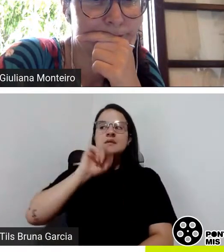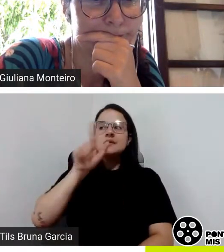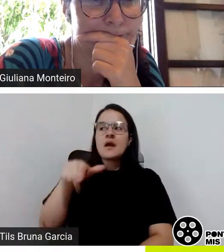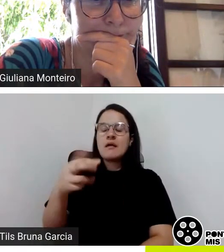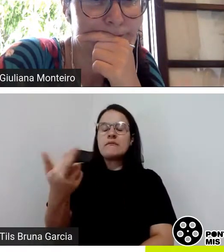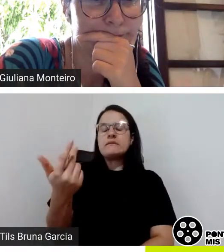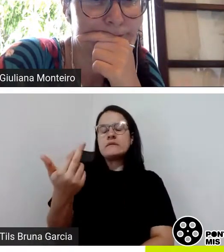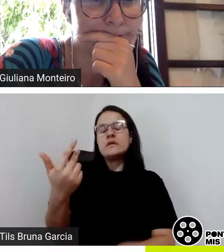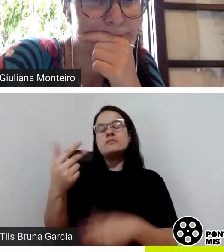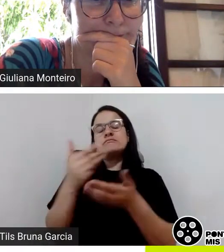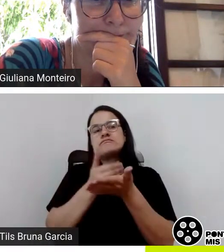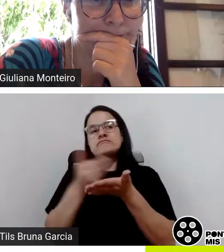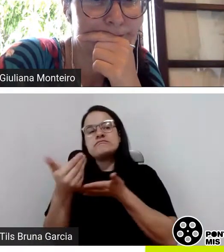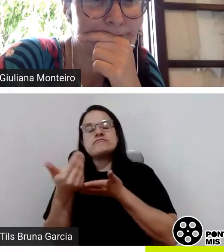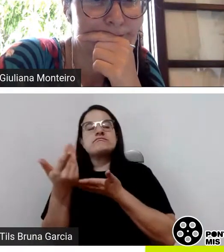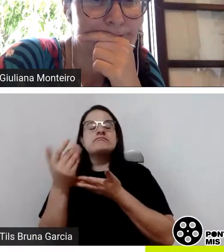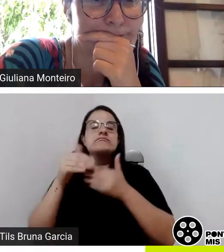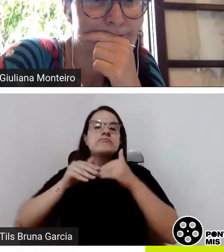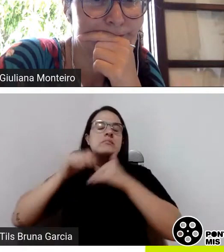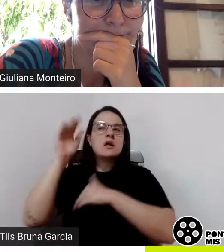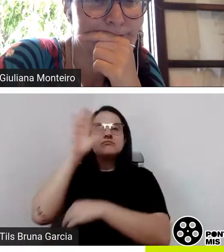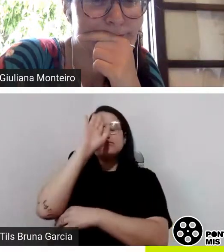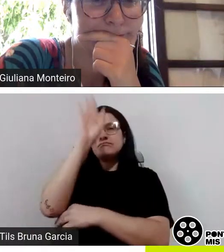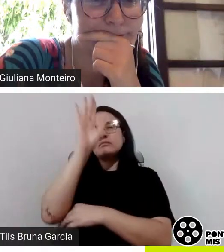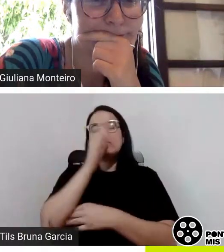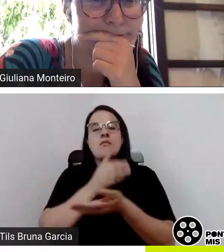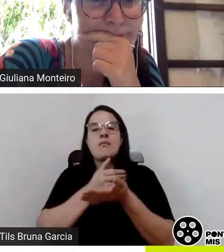Que mudou mais...